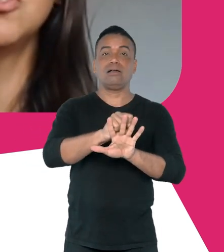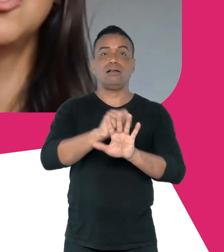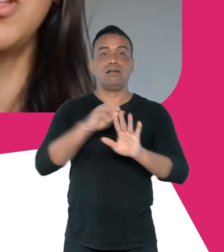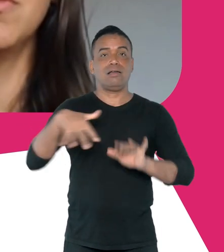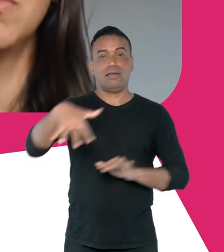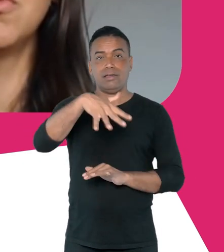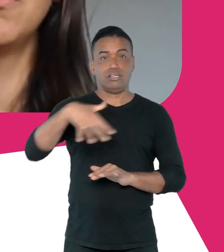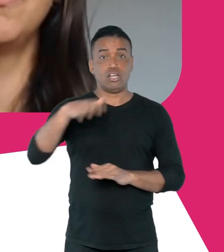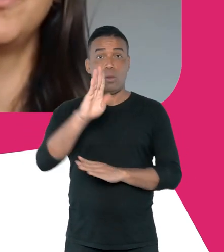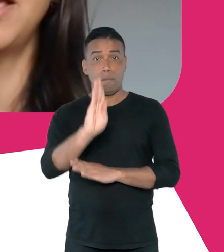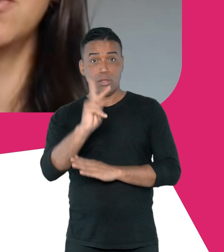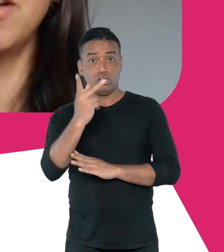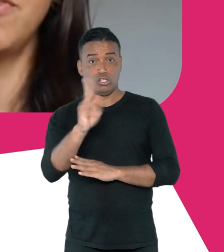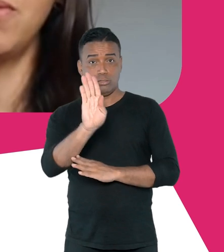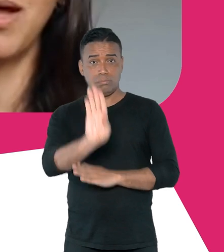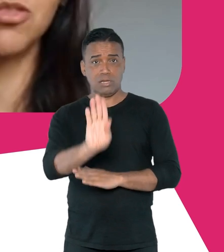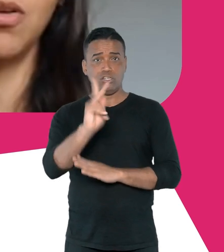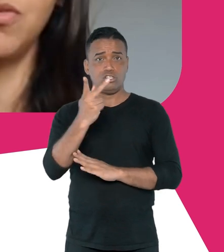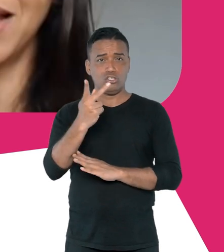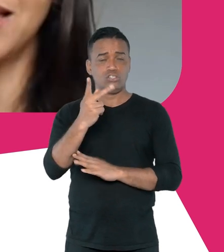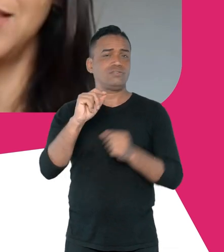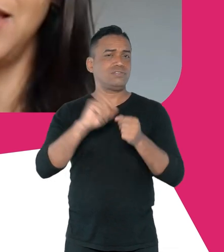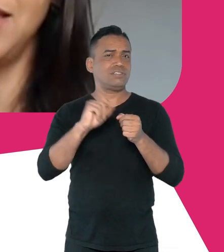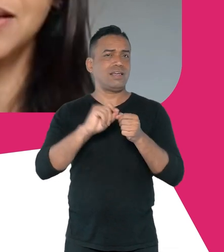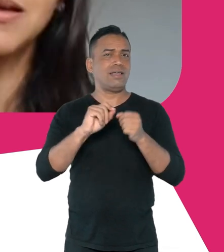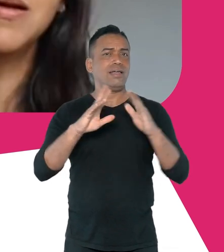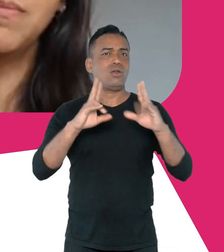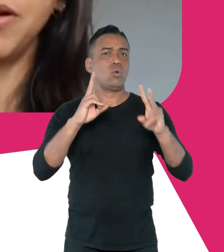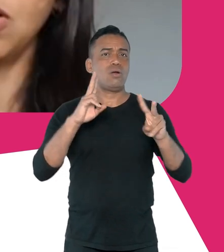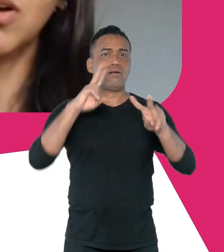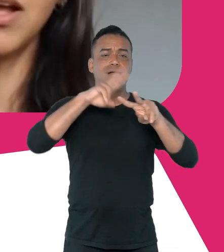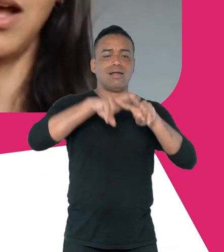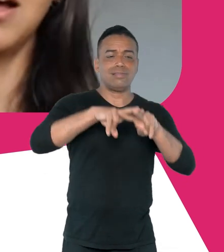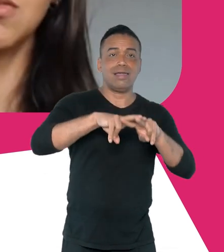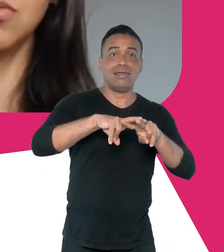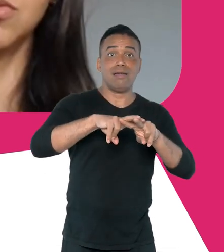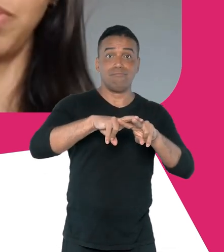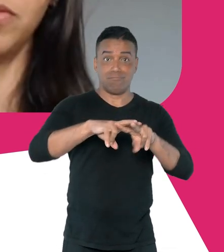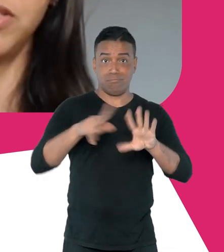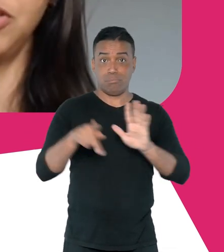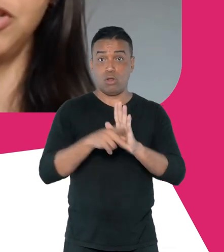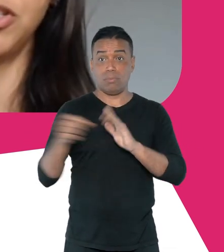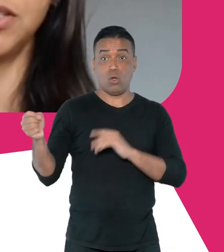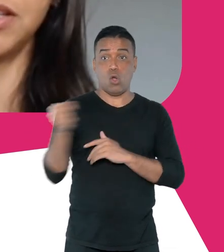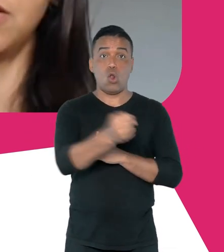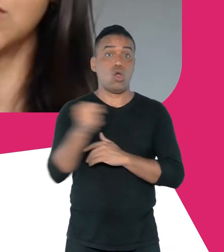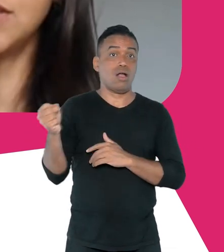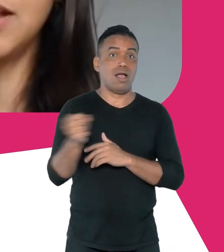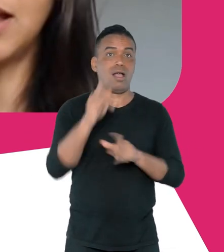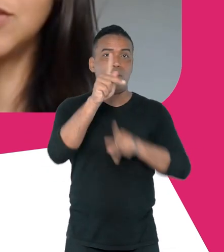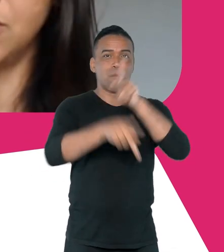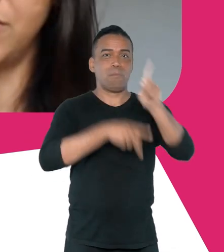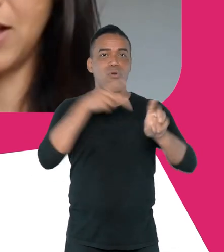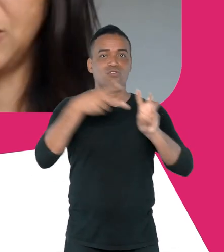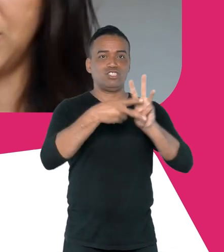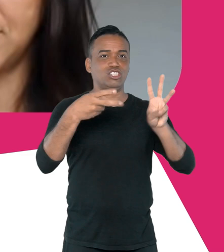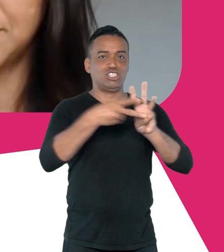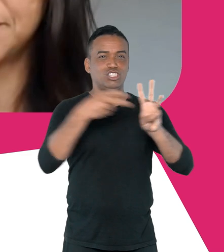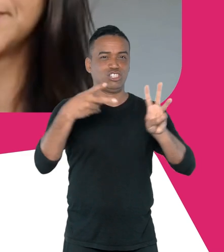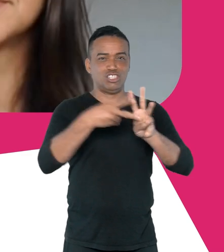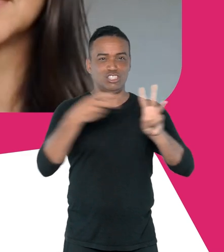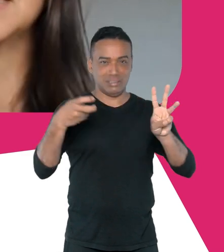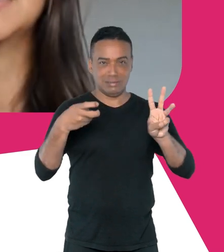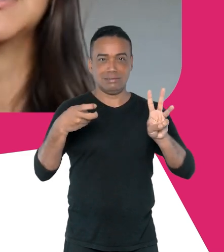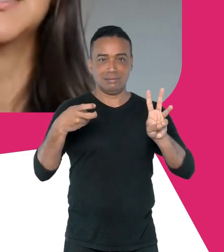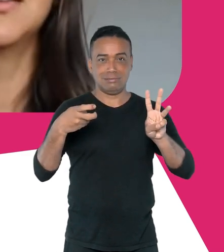Belo Horizonte, fizeram um reformatório, uma cadeia, para colocar os povos indígenas que eram considerados